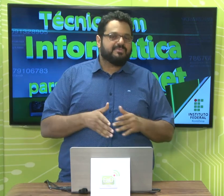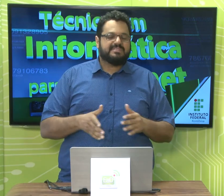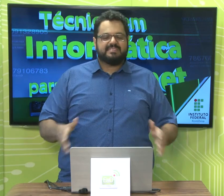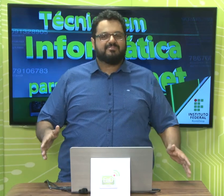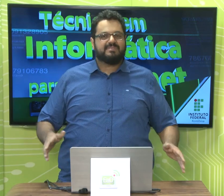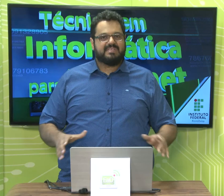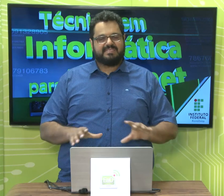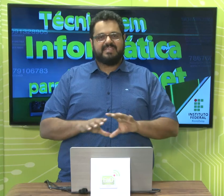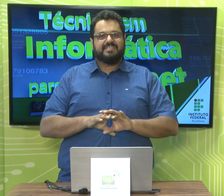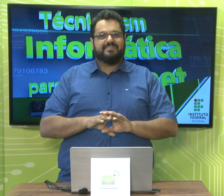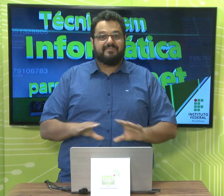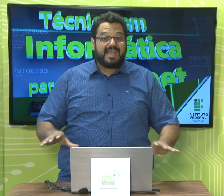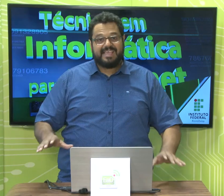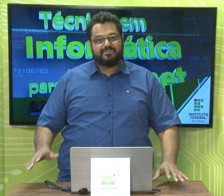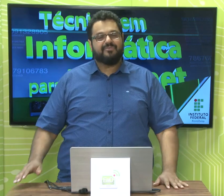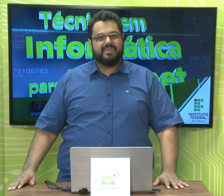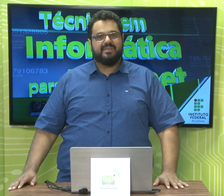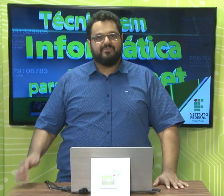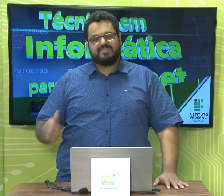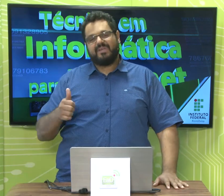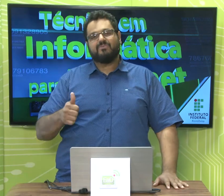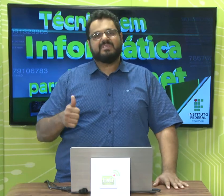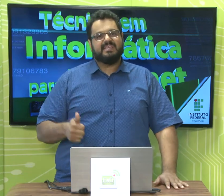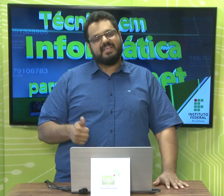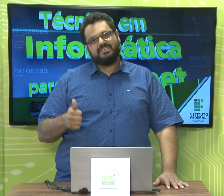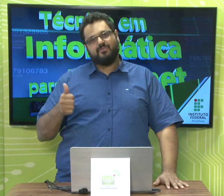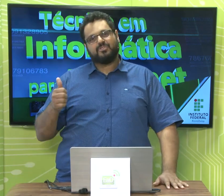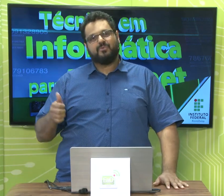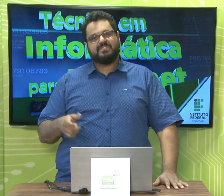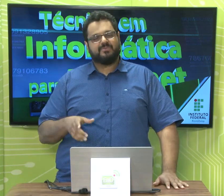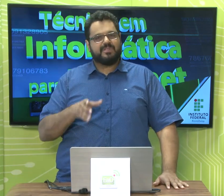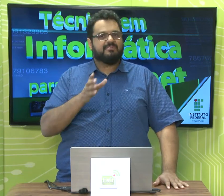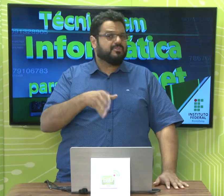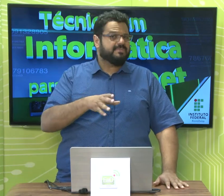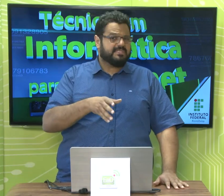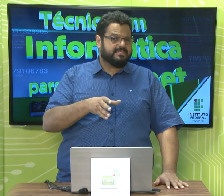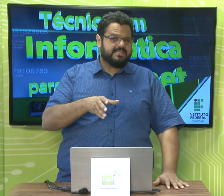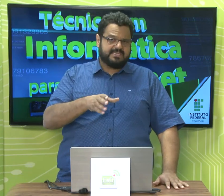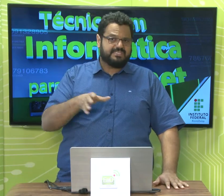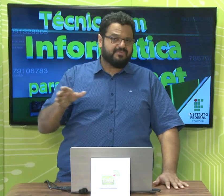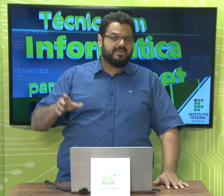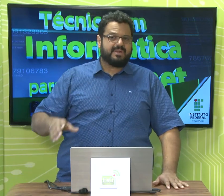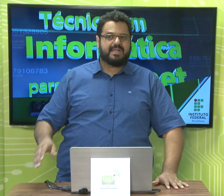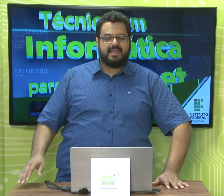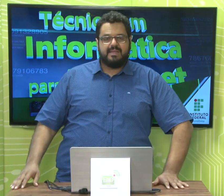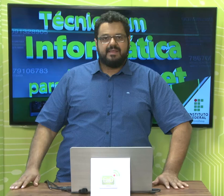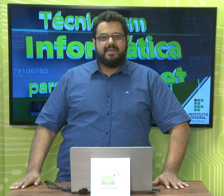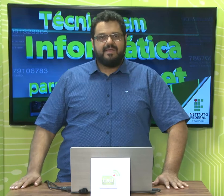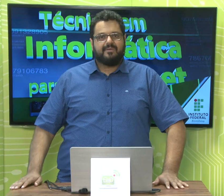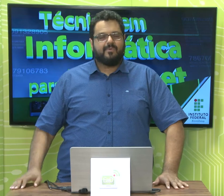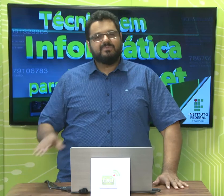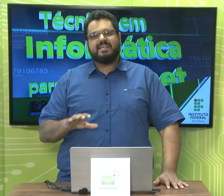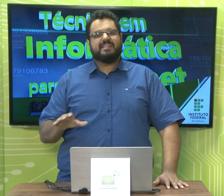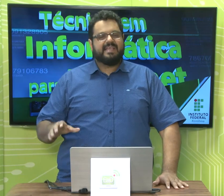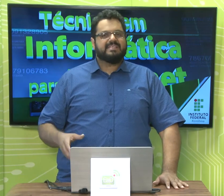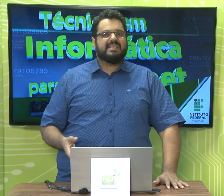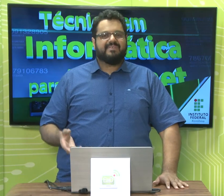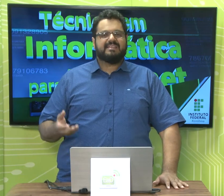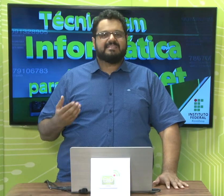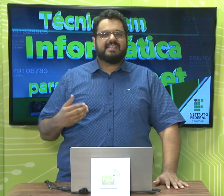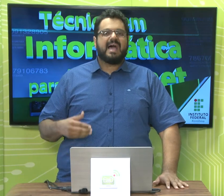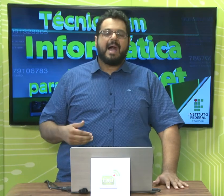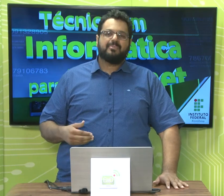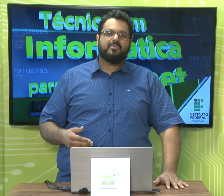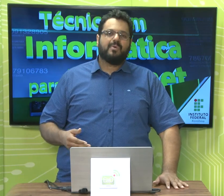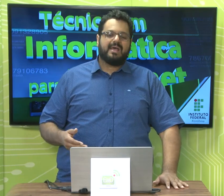de 2016 ou 2017, vai resolver. Você vai conseguir, desde que o notebook seja o modelo de 2016, quer dizer, de um ano para cá, com certeza ele